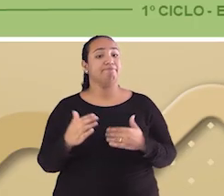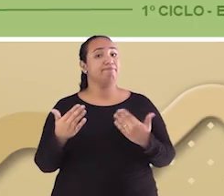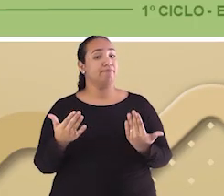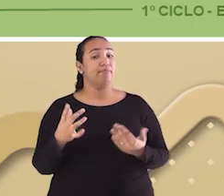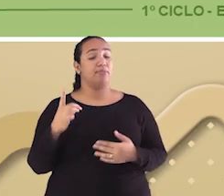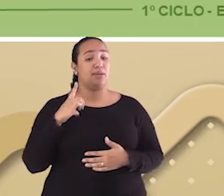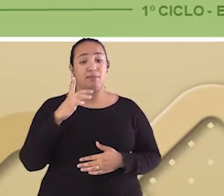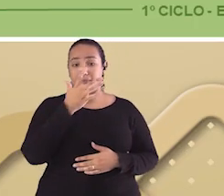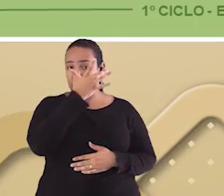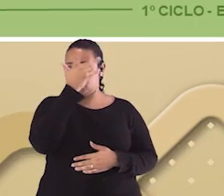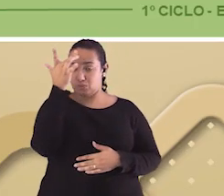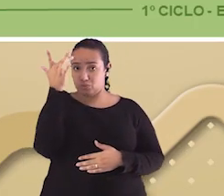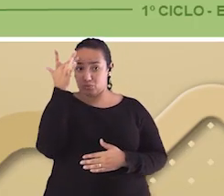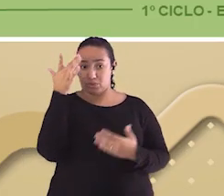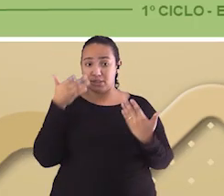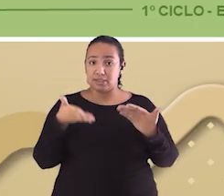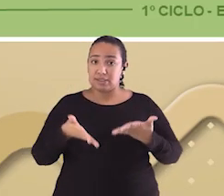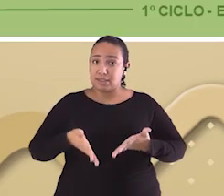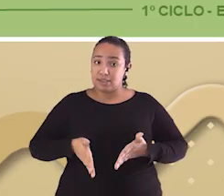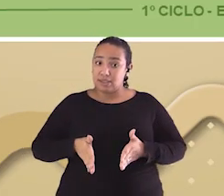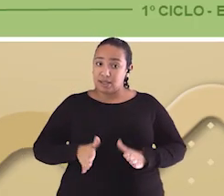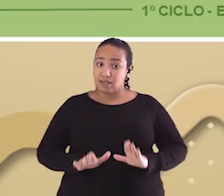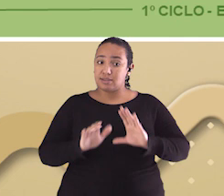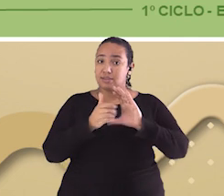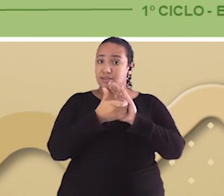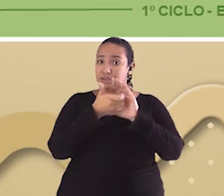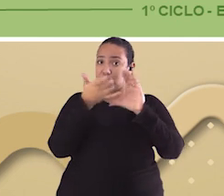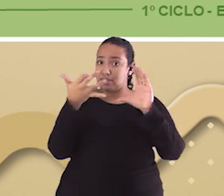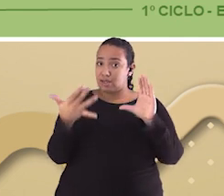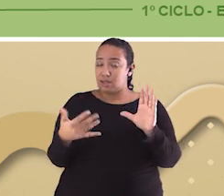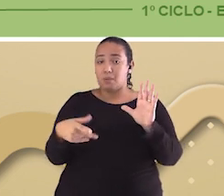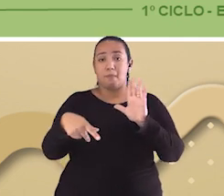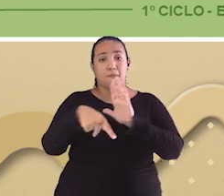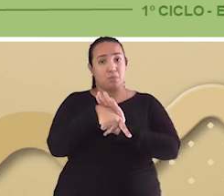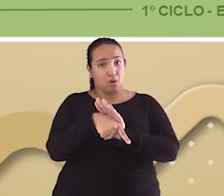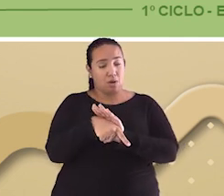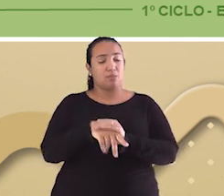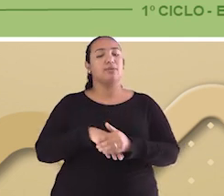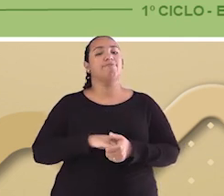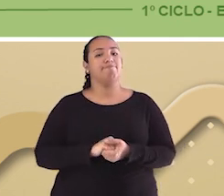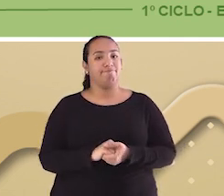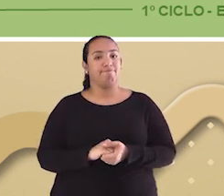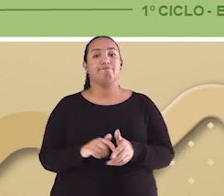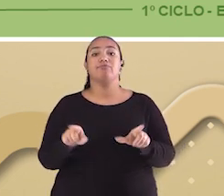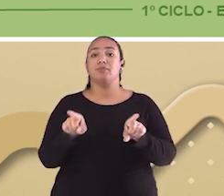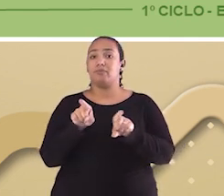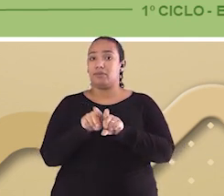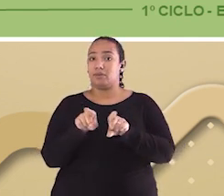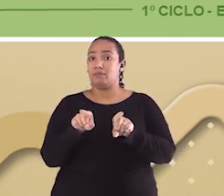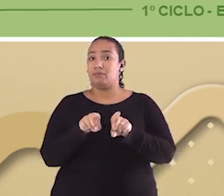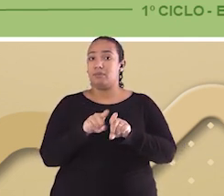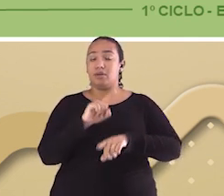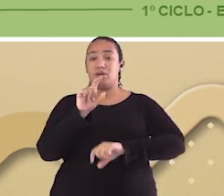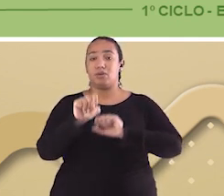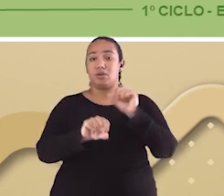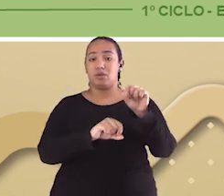Existem pessoas que nascem com algumas características específicas. Isso também faz parte